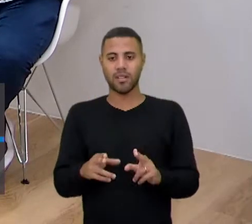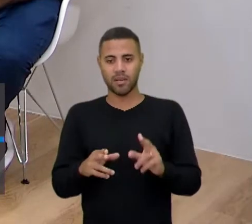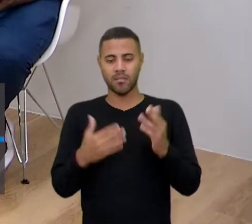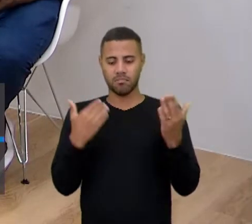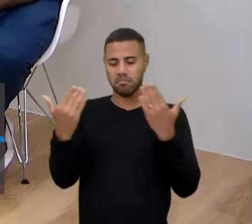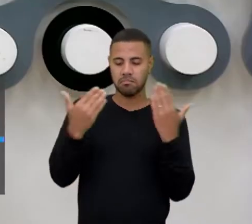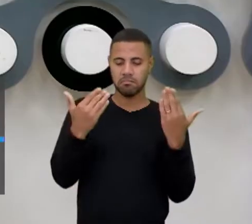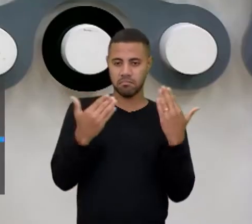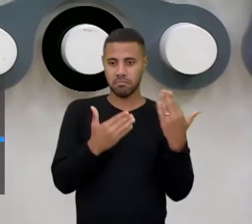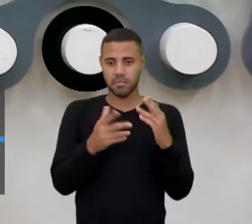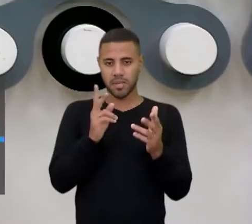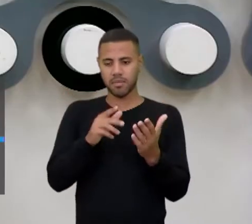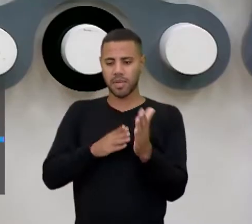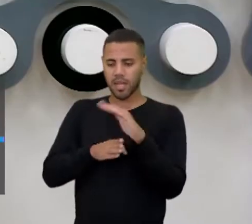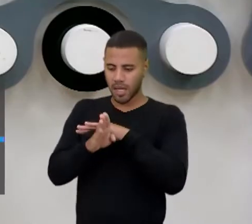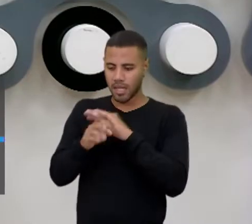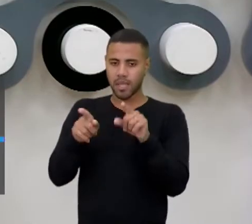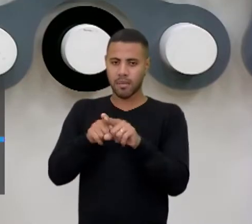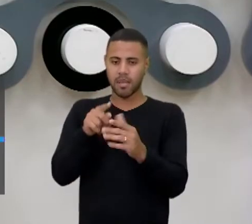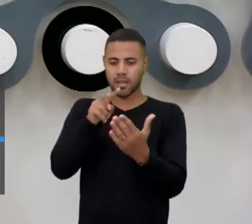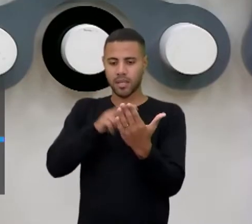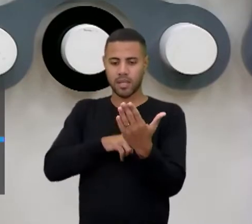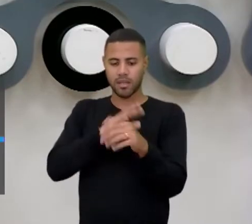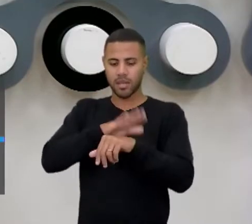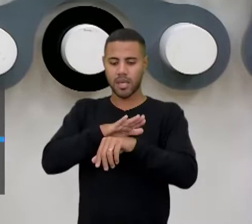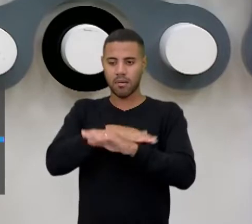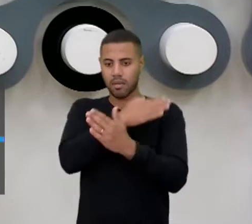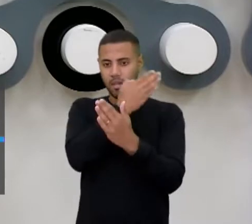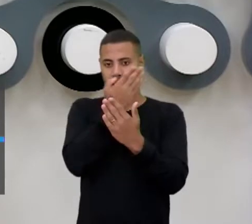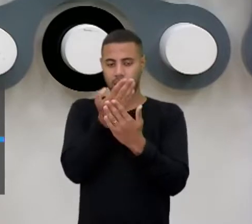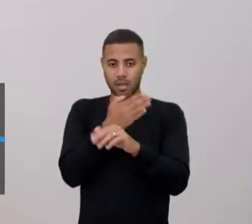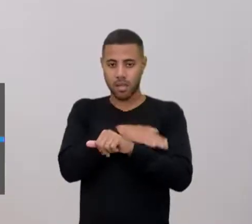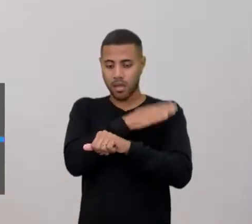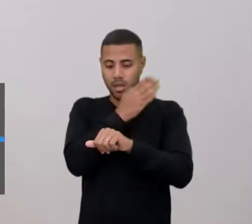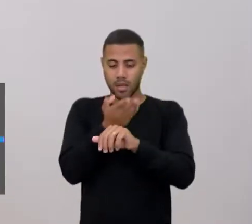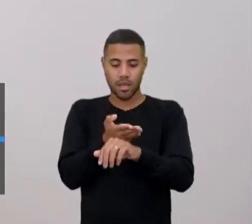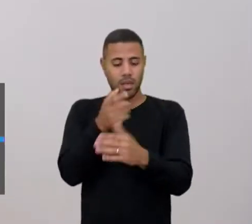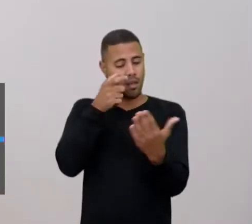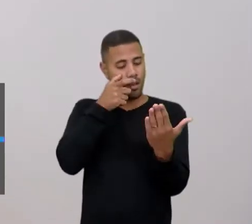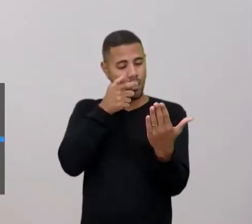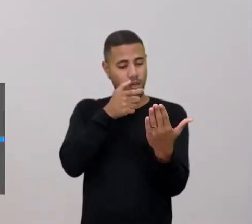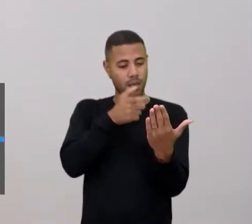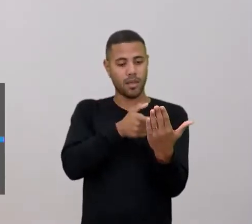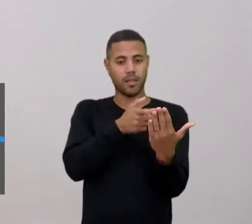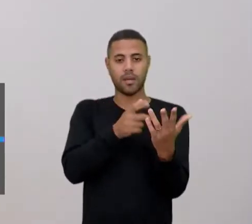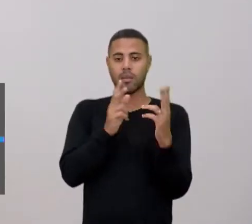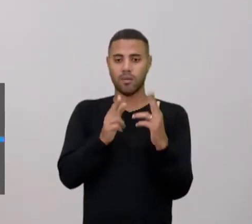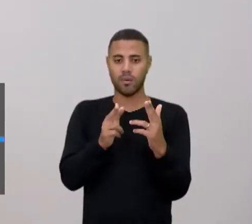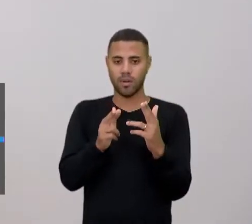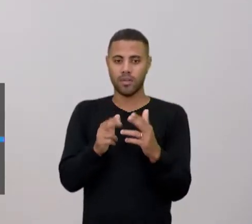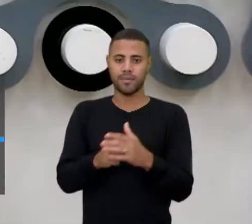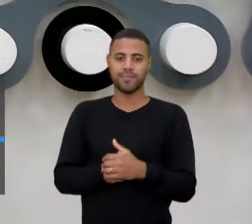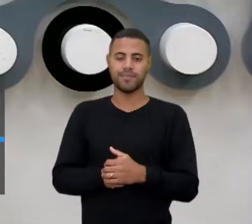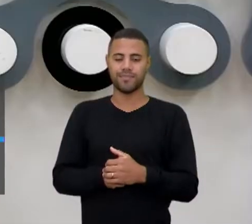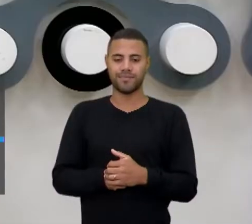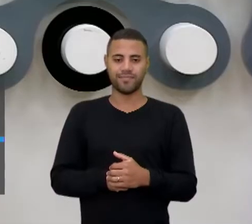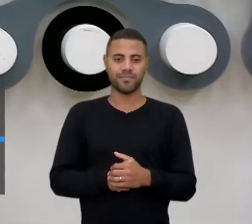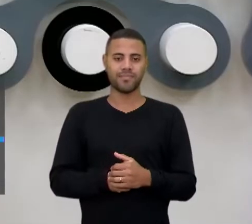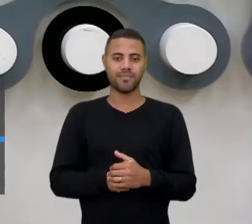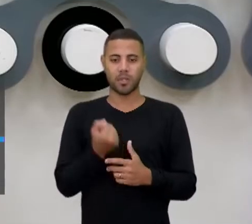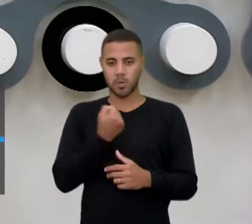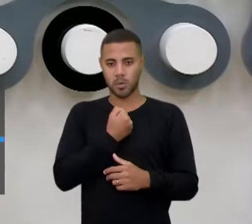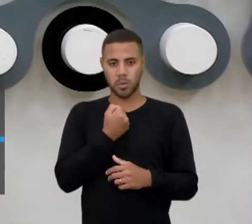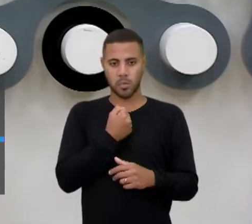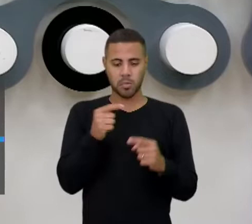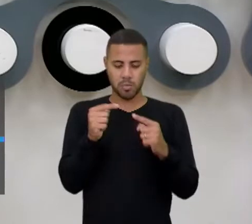correlato. Aí você vai entrar naquela página, começa a ficar um tempo, você vai gerando um rastro, né? E aí eles determinam o seu perfil. Exatamente. Aí depois você fica,